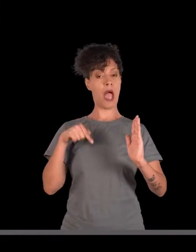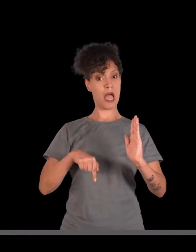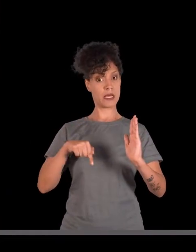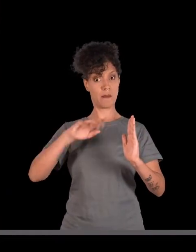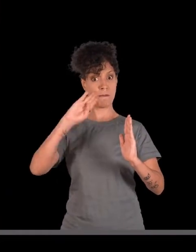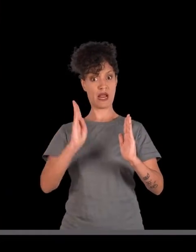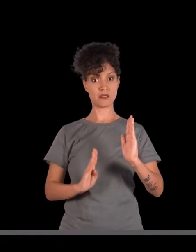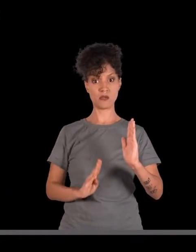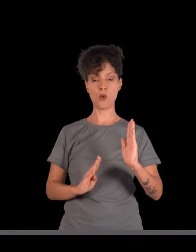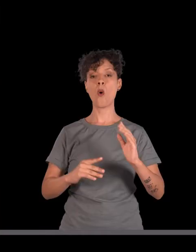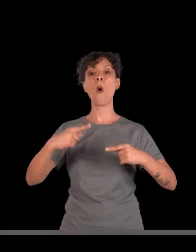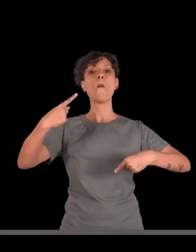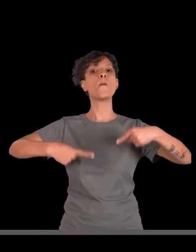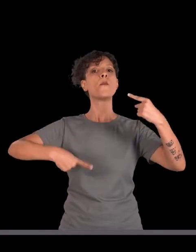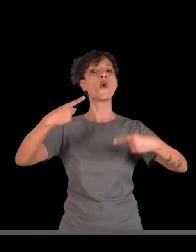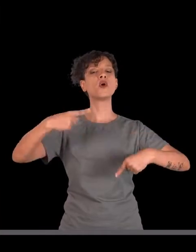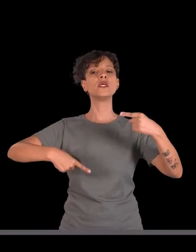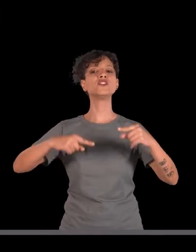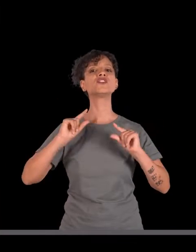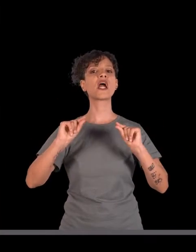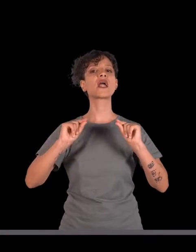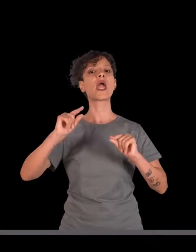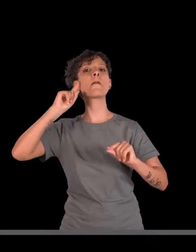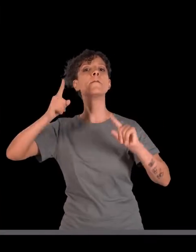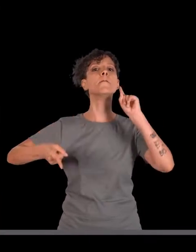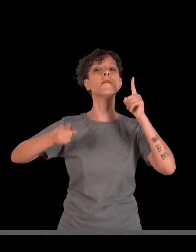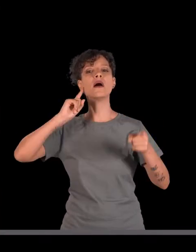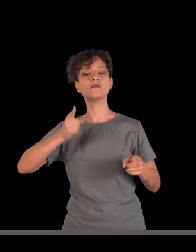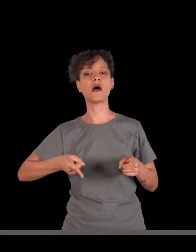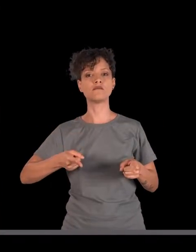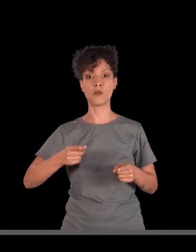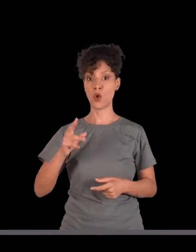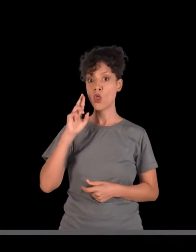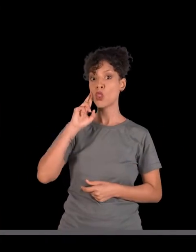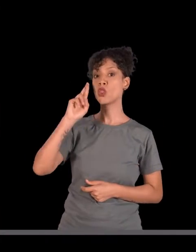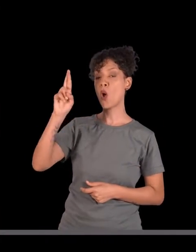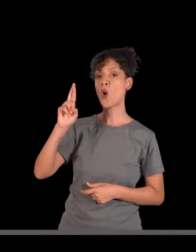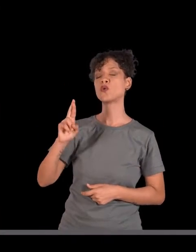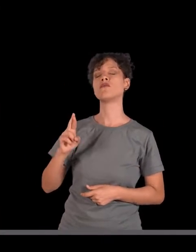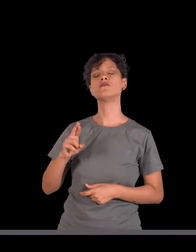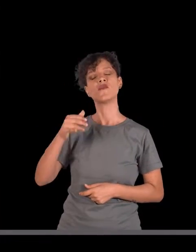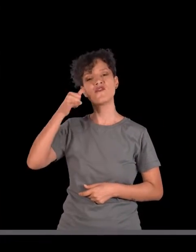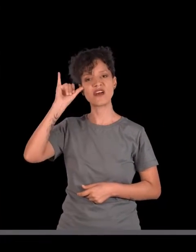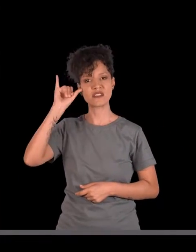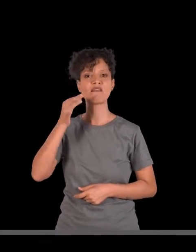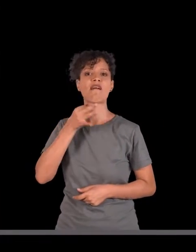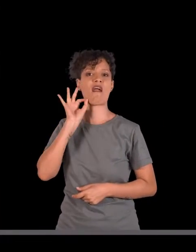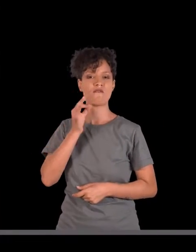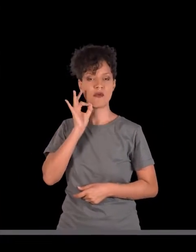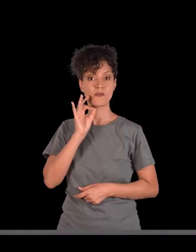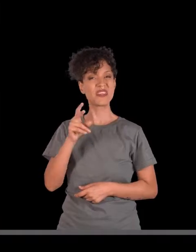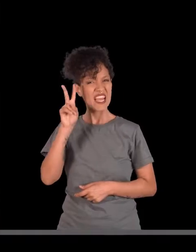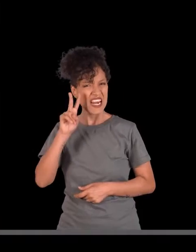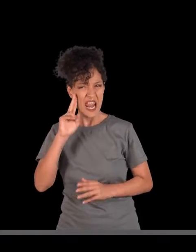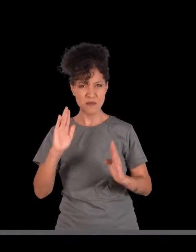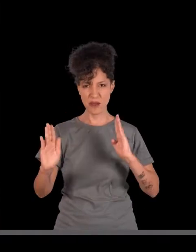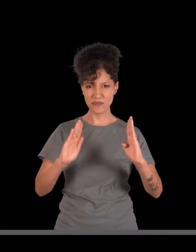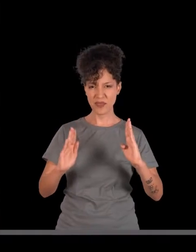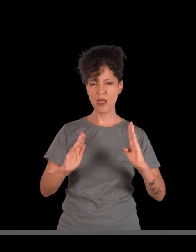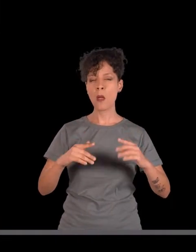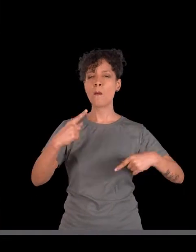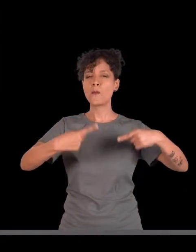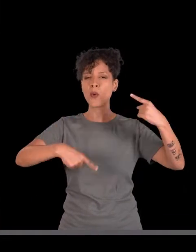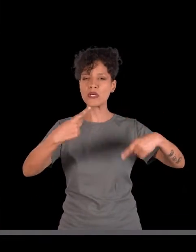brasileira vai ser dominada pelos grandes produtores de café. Nós vamos lembrar aí da política do café com leite da